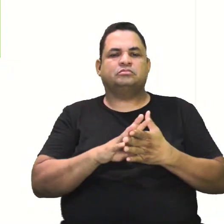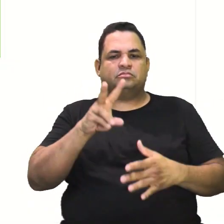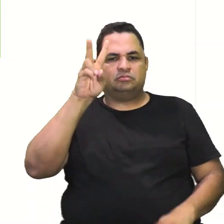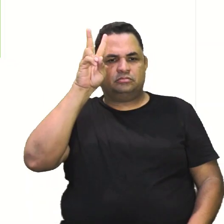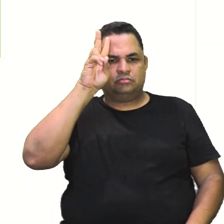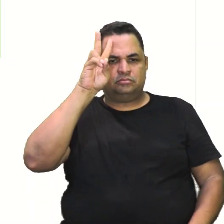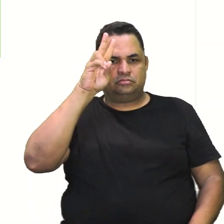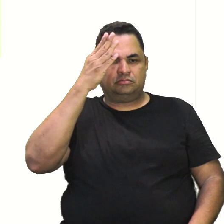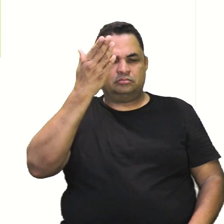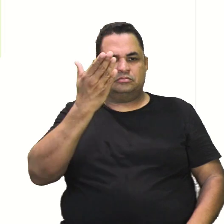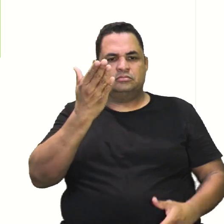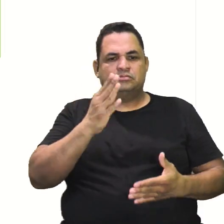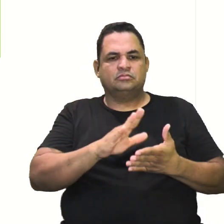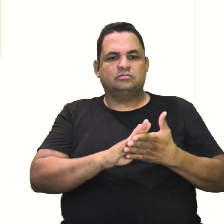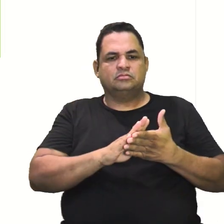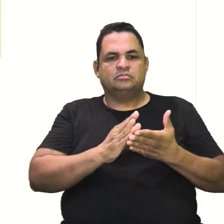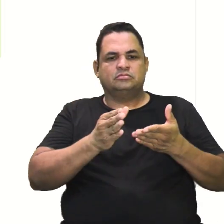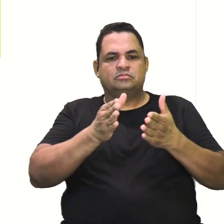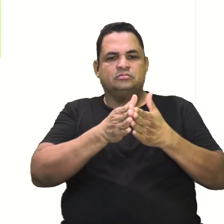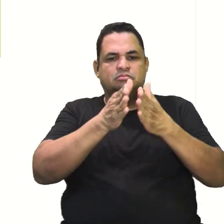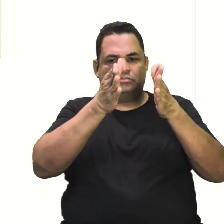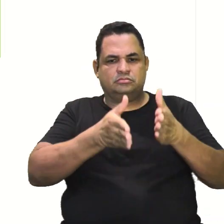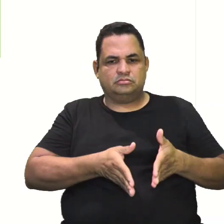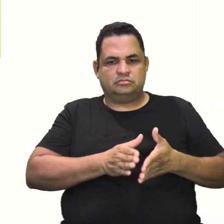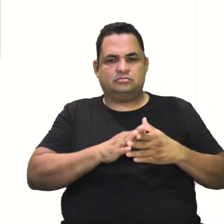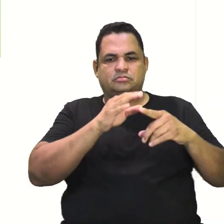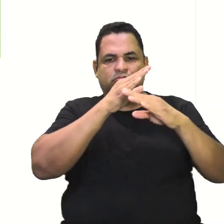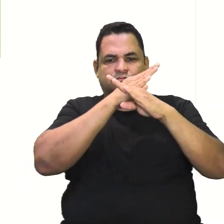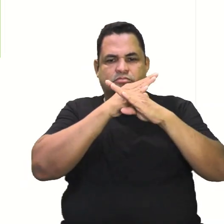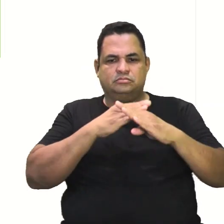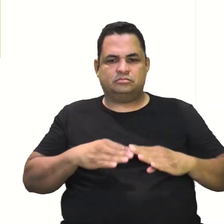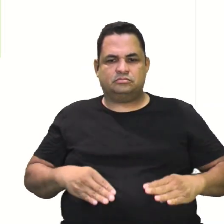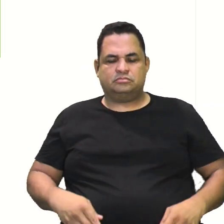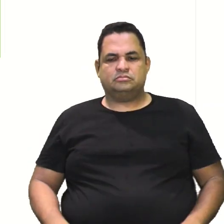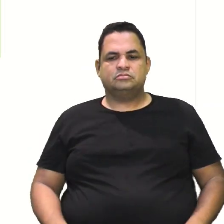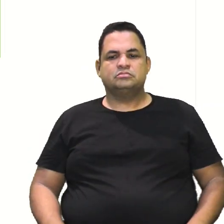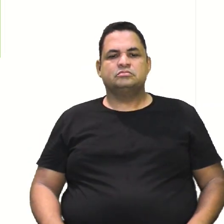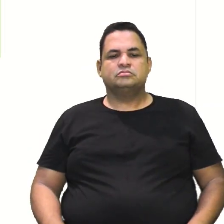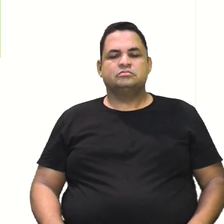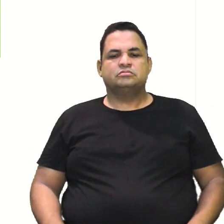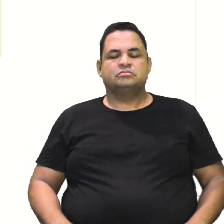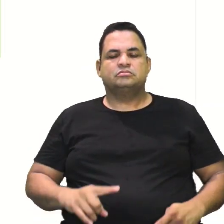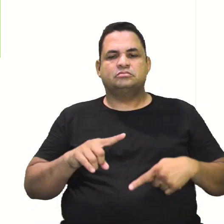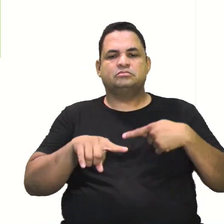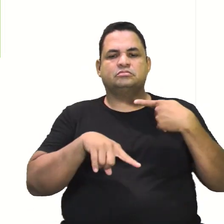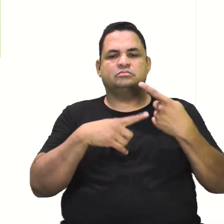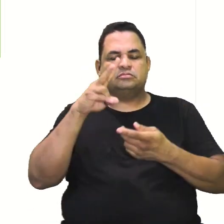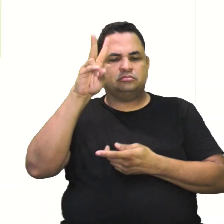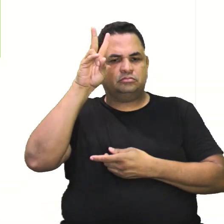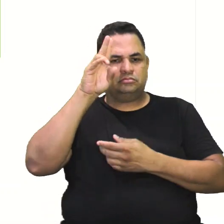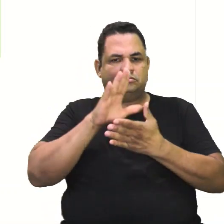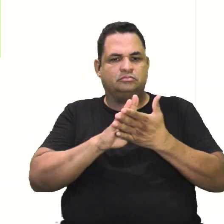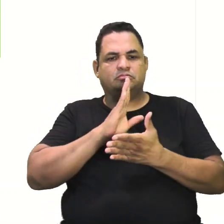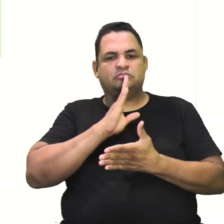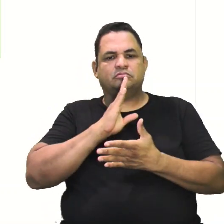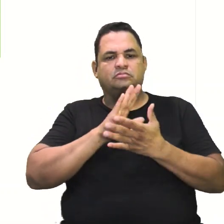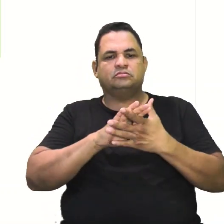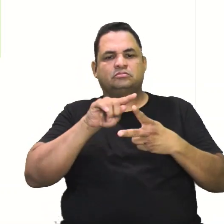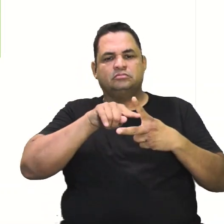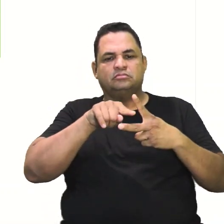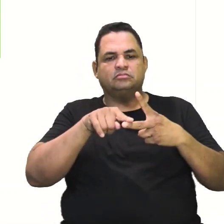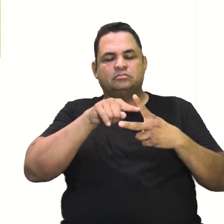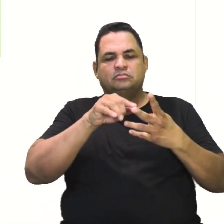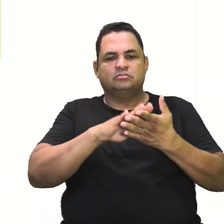disso? Olha lá. Paralelismo e perpendicularismo, né? Isso, depois que a gente reconheceu os ângulos na aula